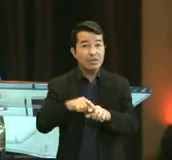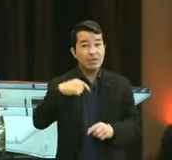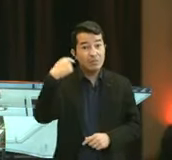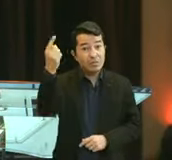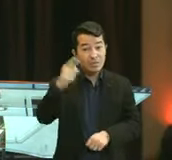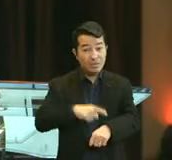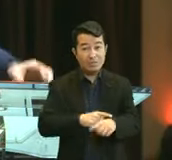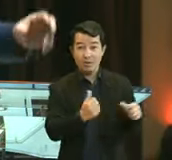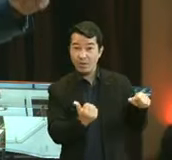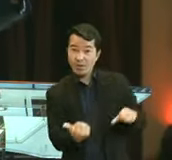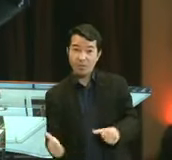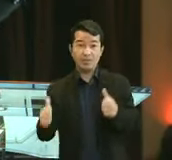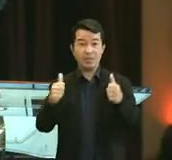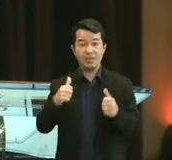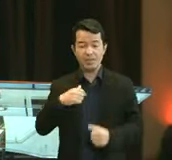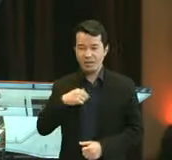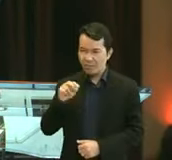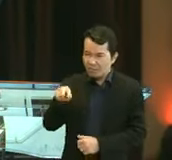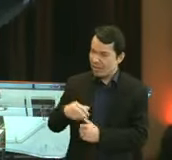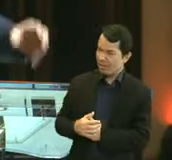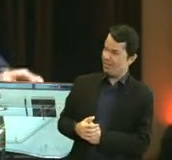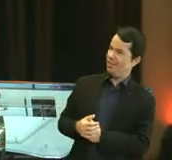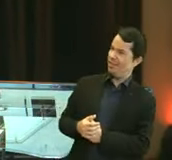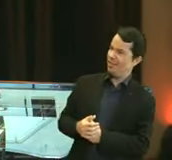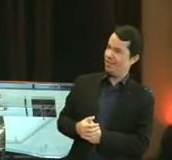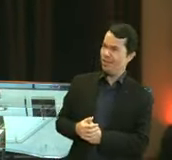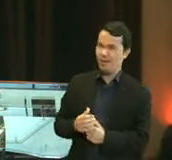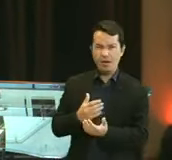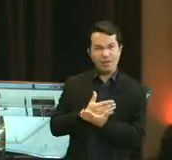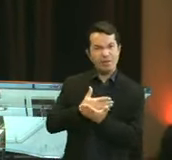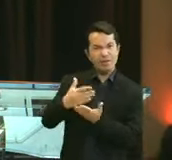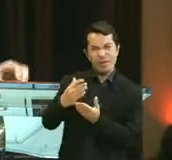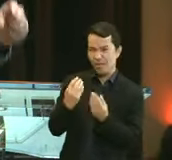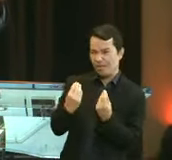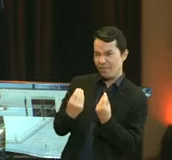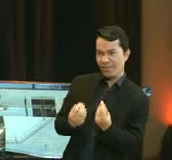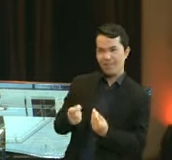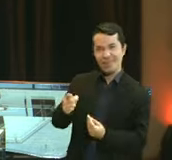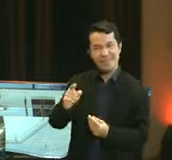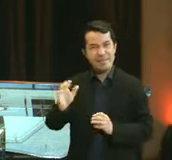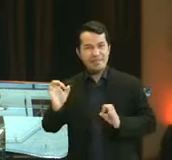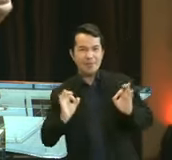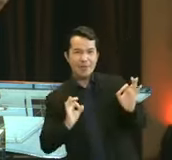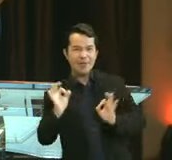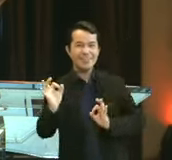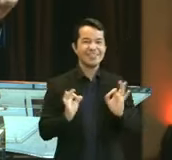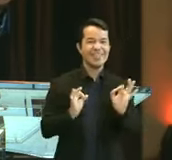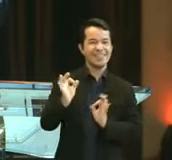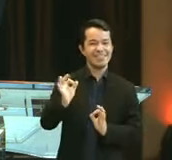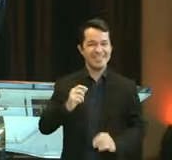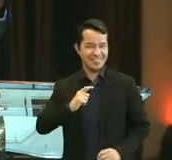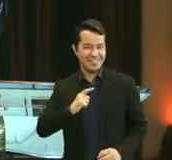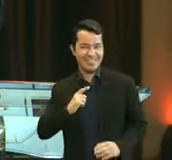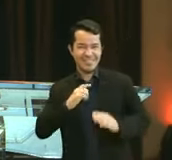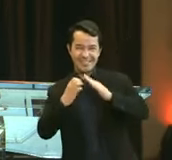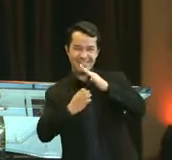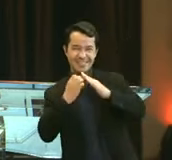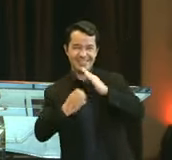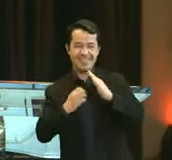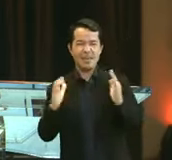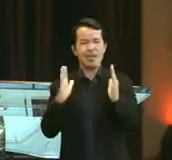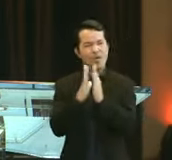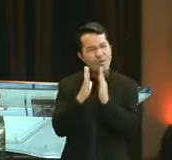E ele falando que era fruto do projeto Levanta. E eu lembrei, eu no escritório, orando